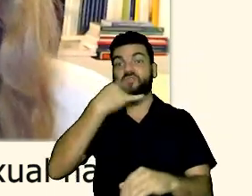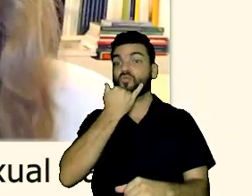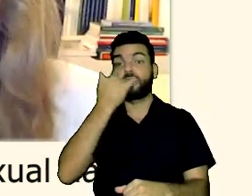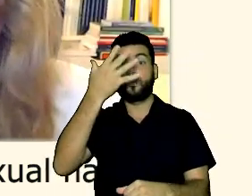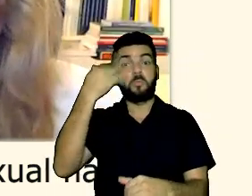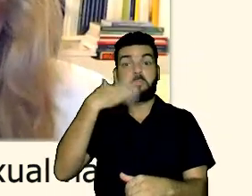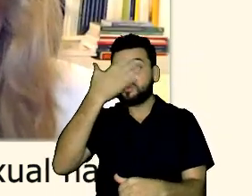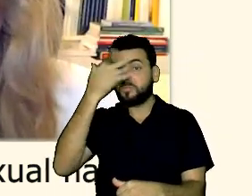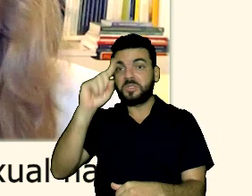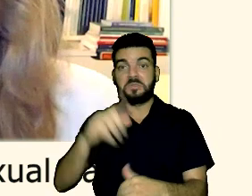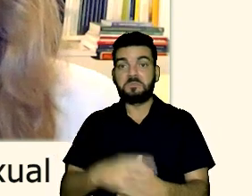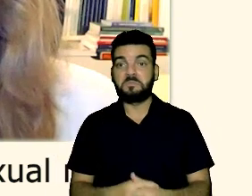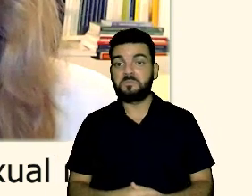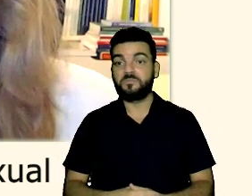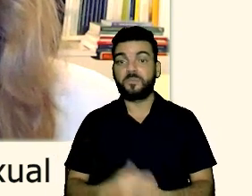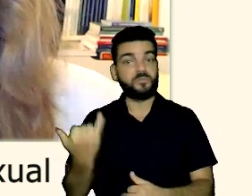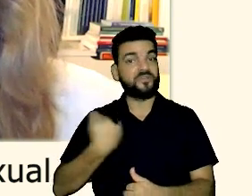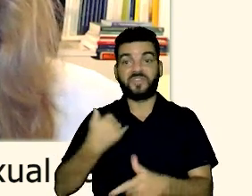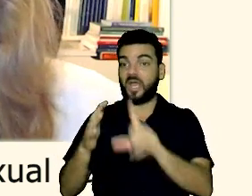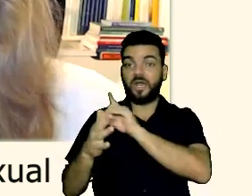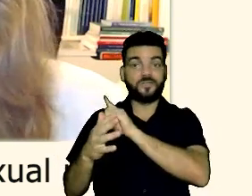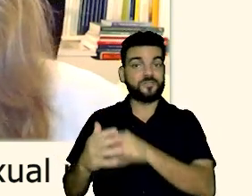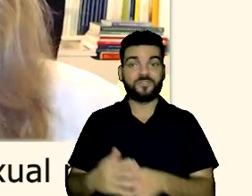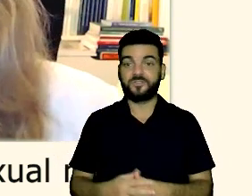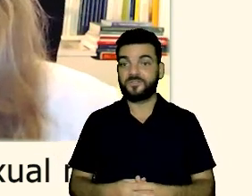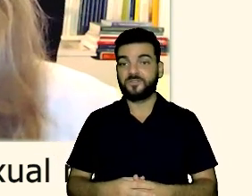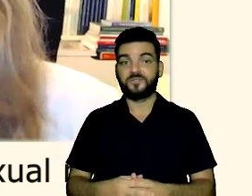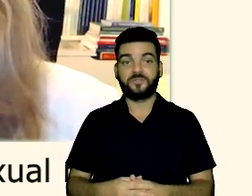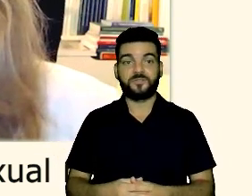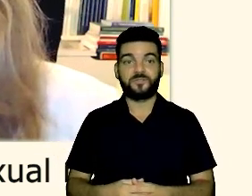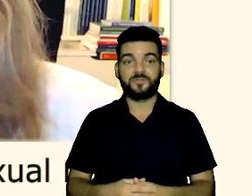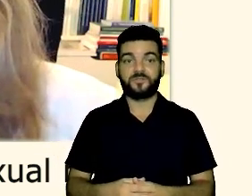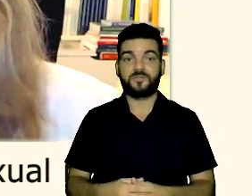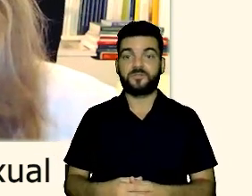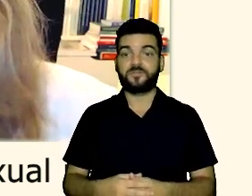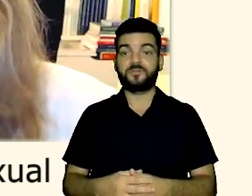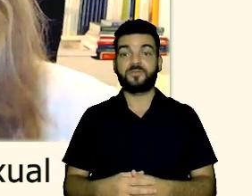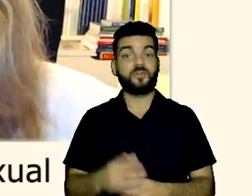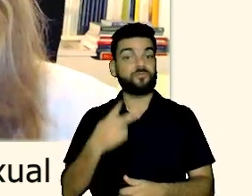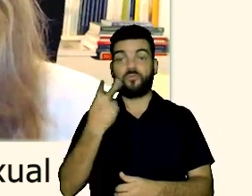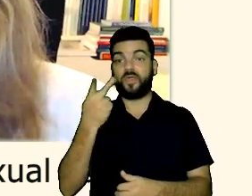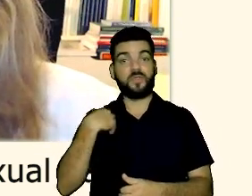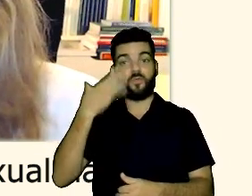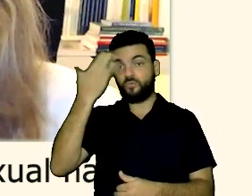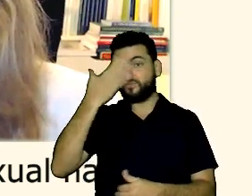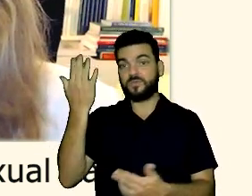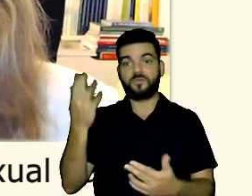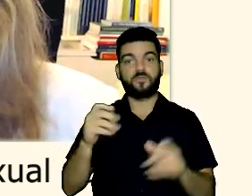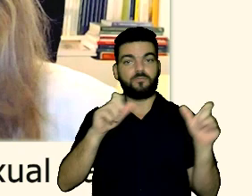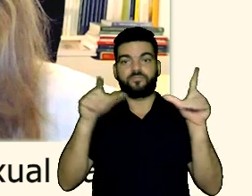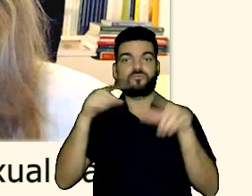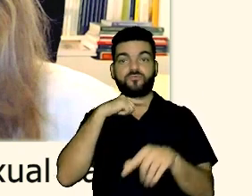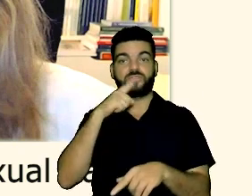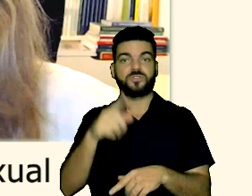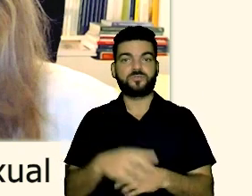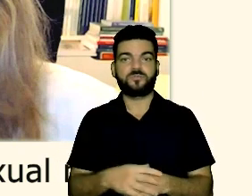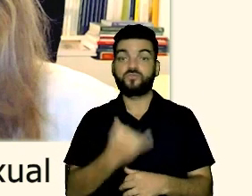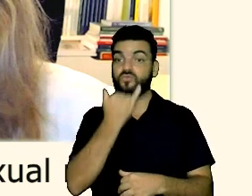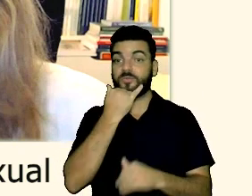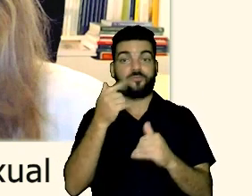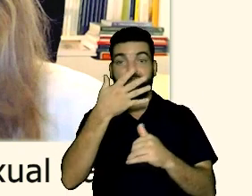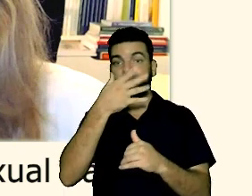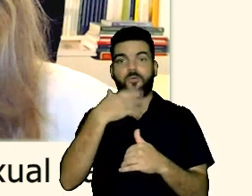Voltou agora, sim. Muito obrigada. Ah, desculpa, viu? Imagina. Podia ter... Qualquer coisa me chama, porque eu estou falando e eu não